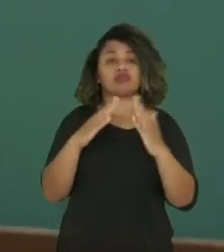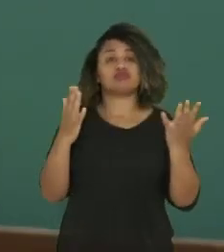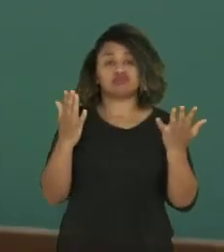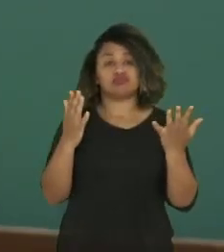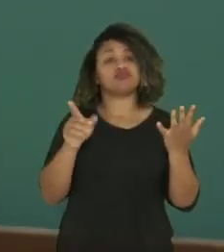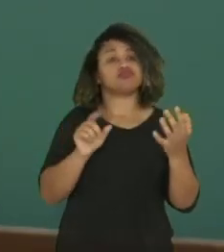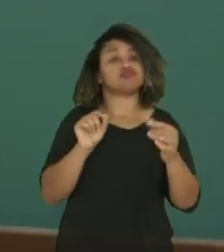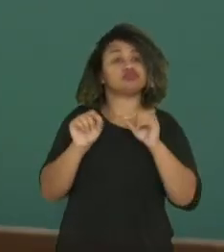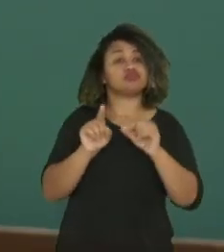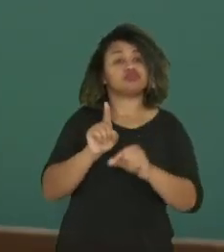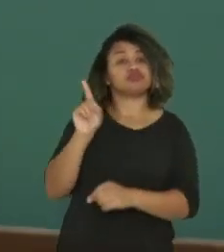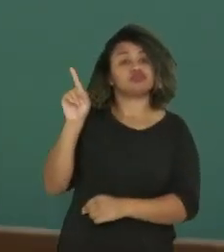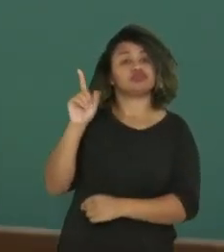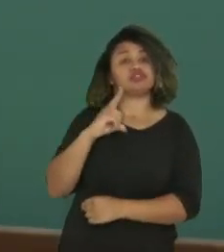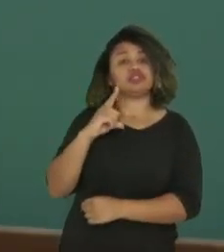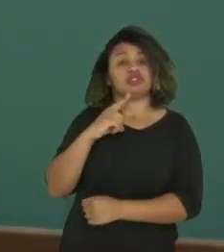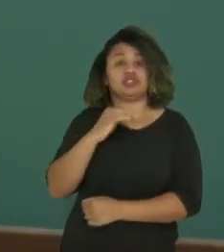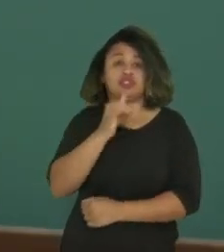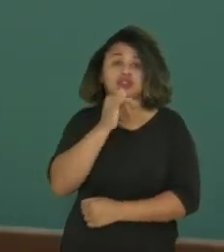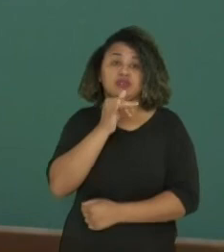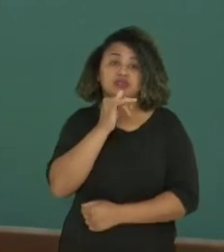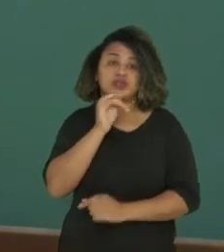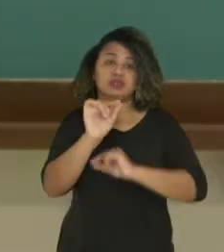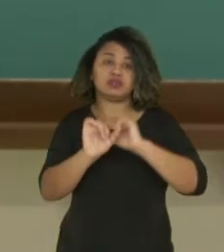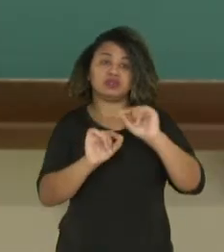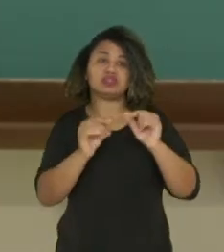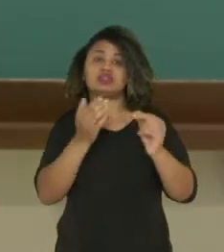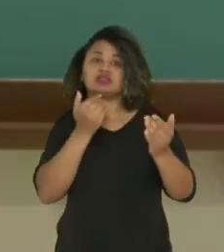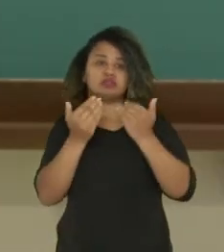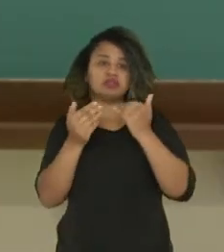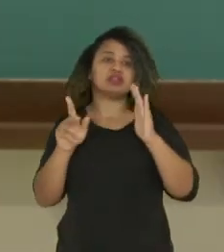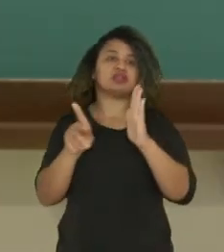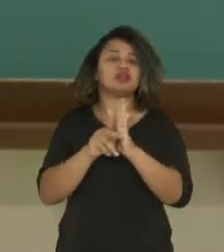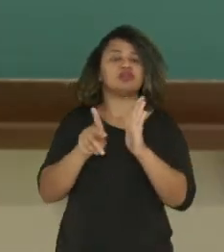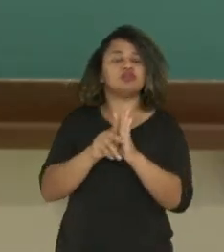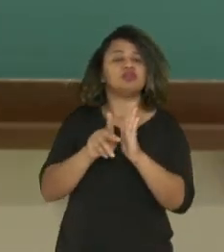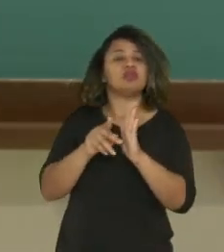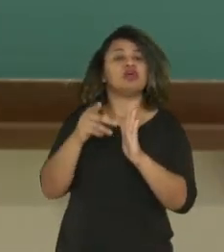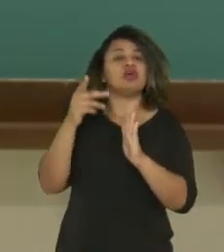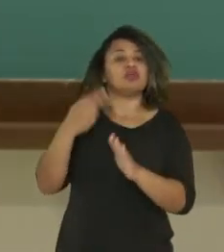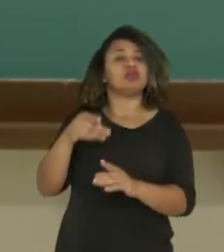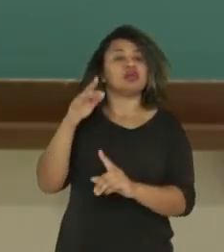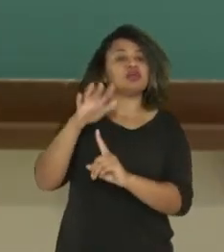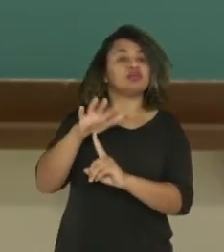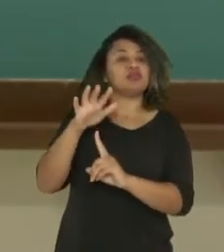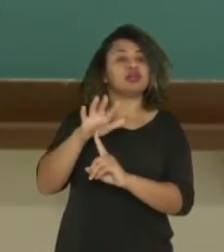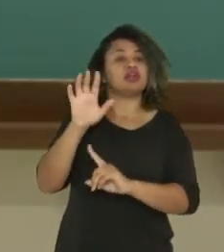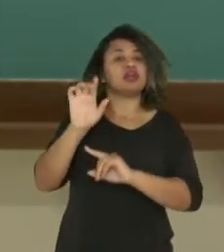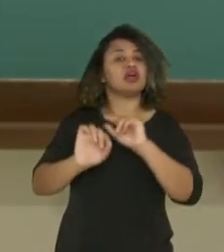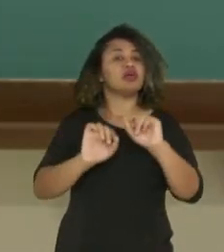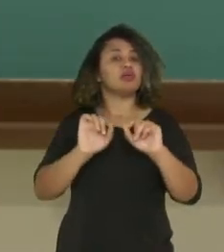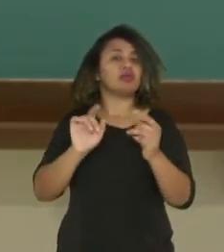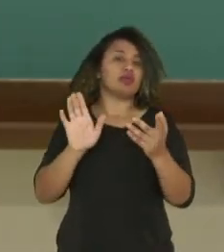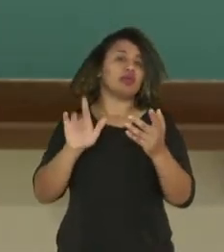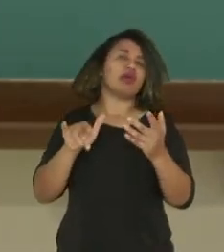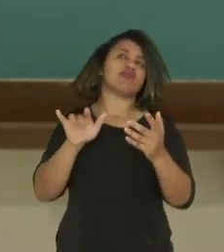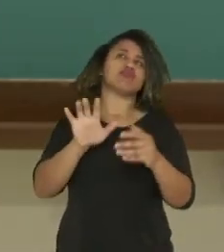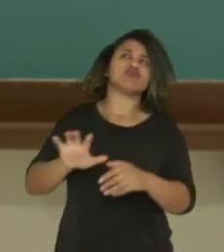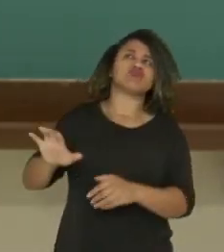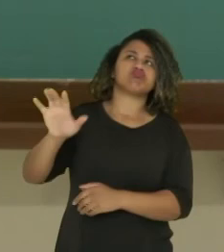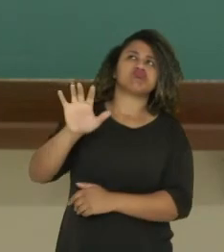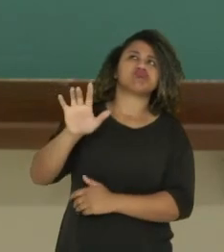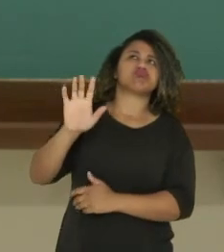Né? Aqui nós temos um exemplo de um dos pratos típicos na nossa região paranaense,